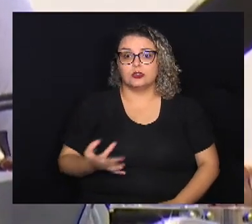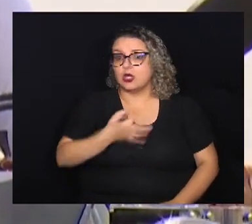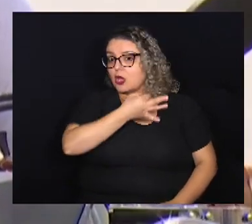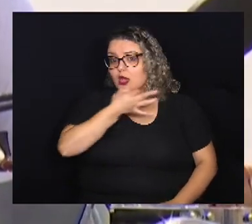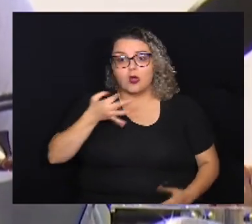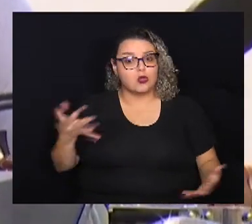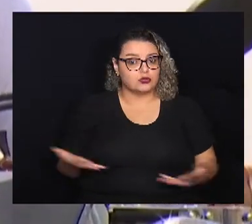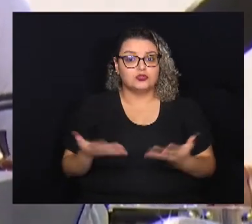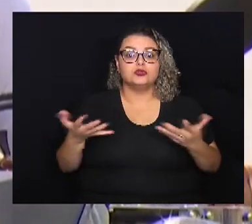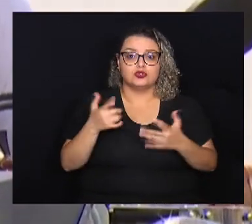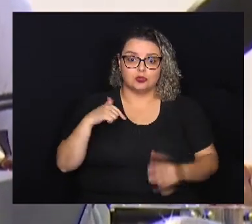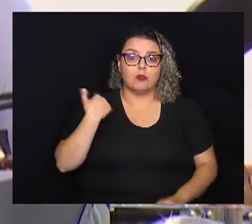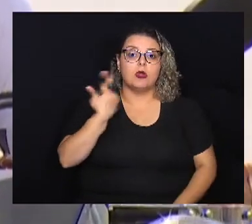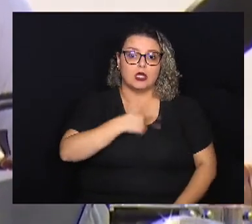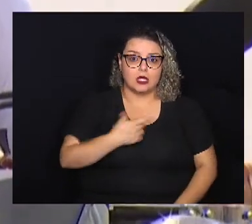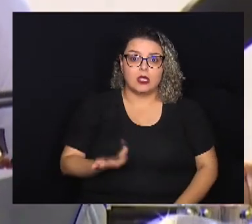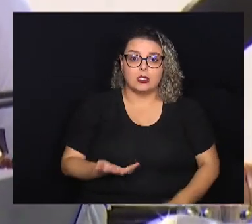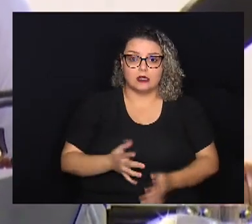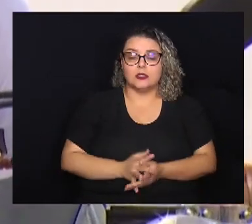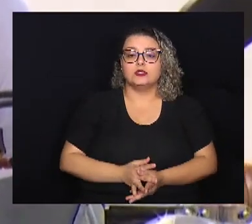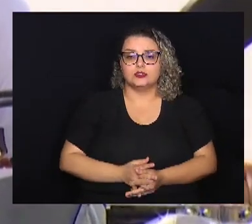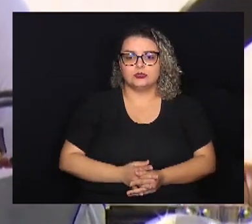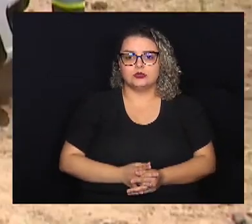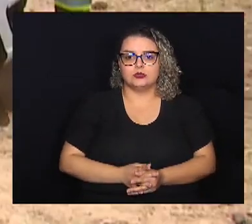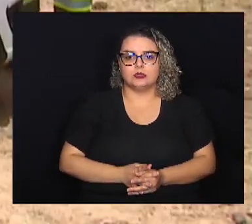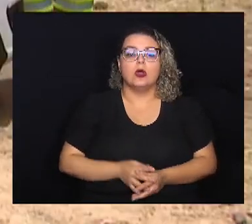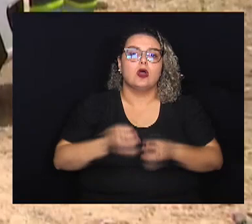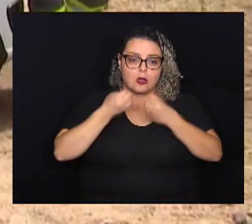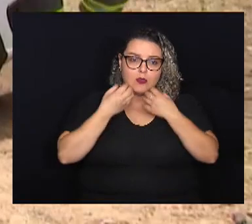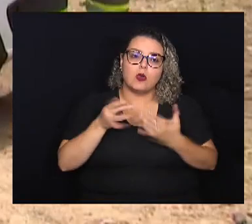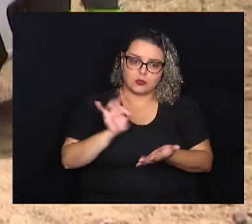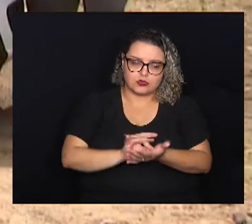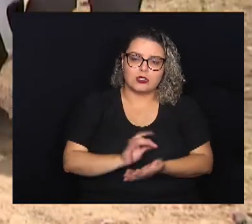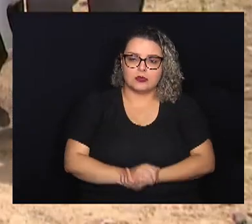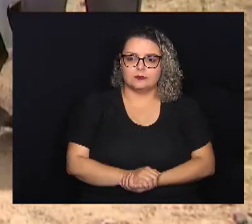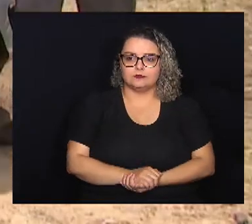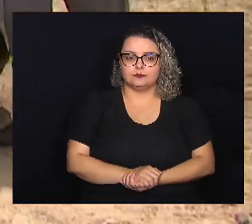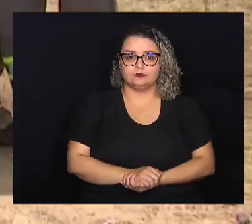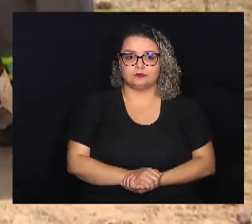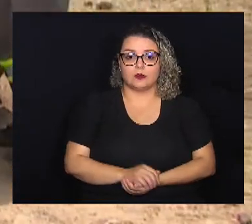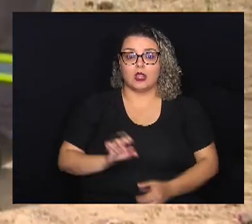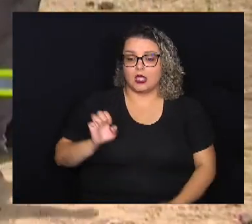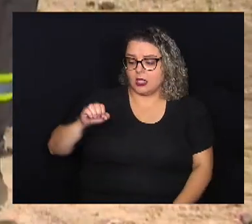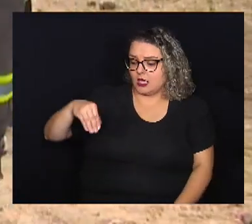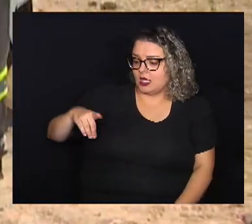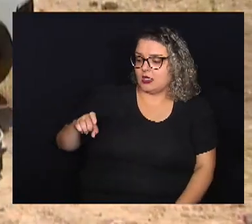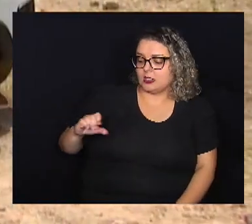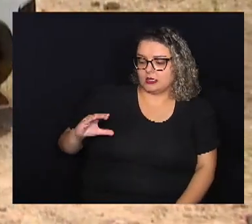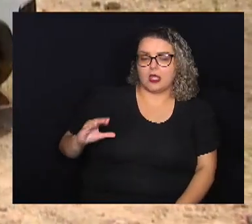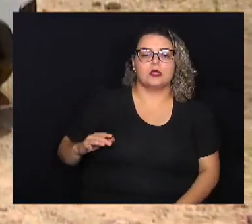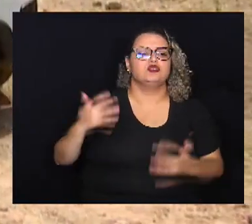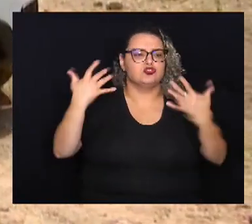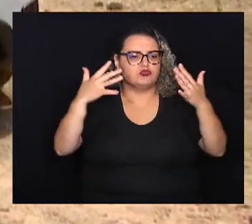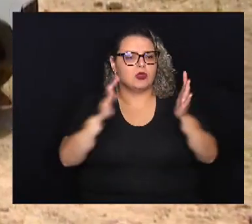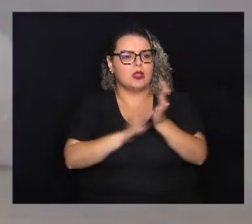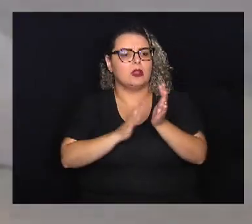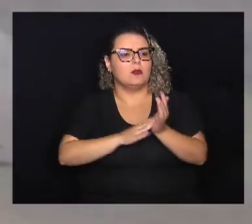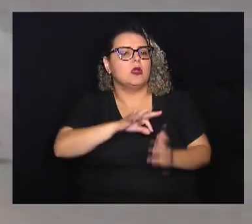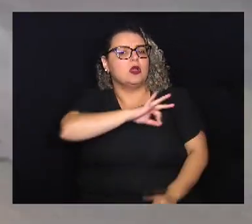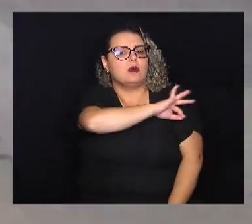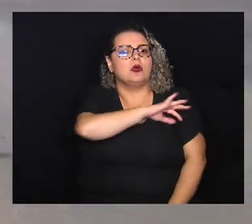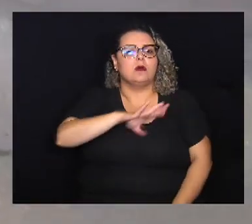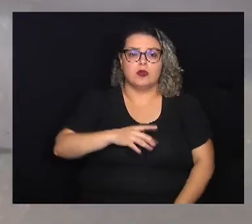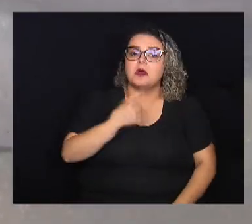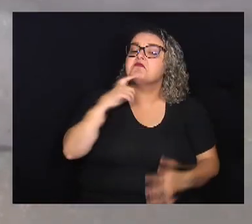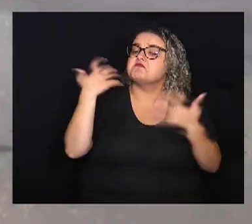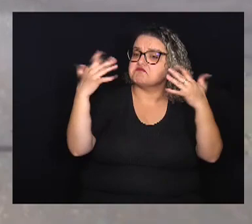incentivo aí pra gente e, nossa, muito bom mesmo. A Indec tá de parabéns, a Prefeitura Municipal de Campinas tá de parabéns,